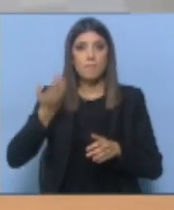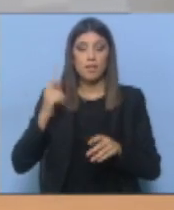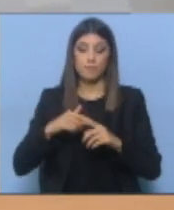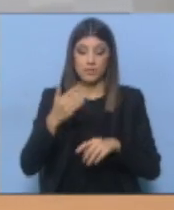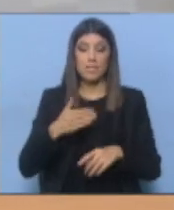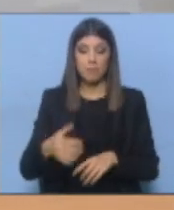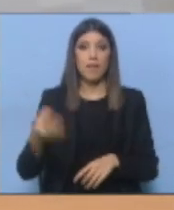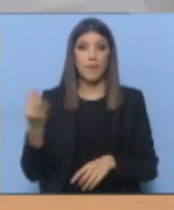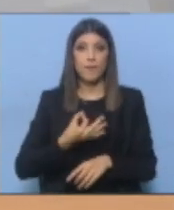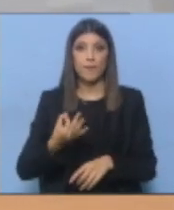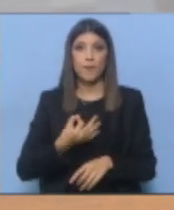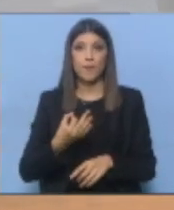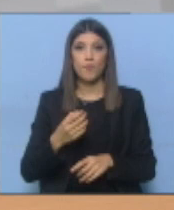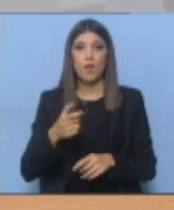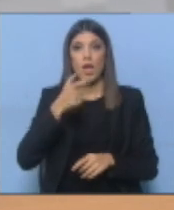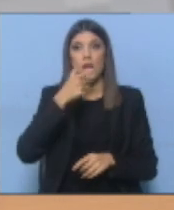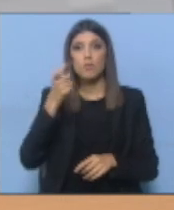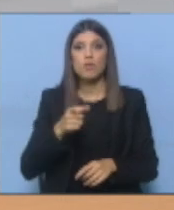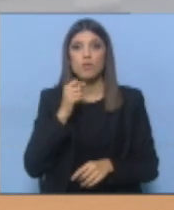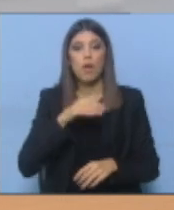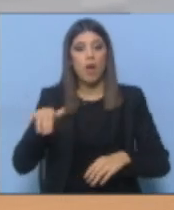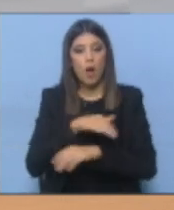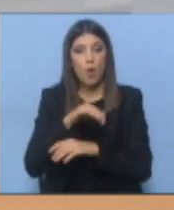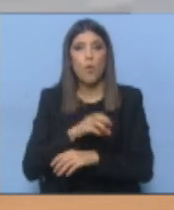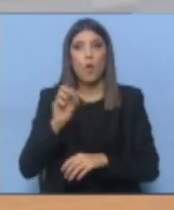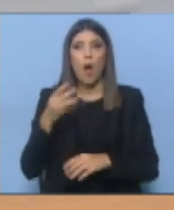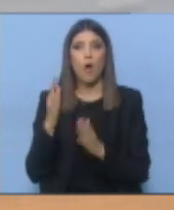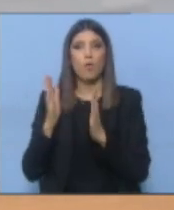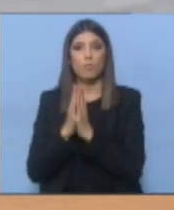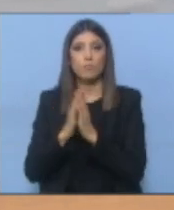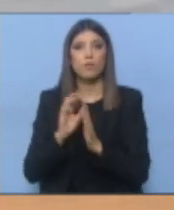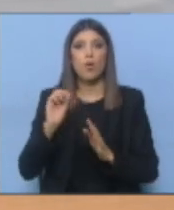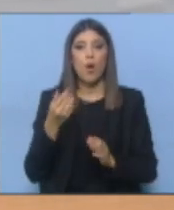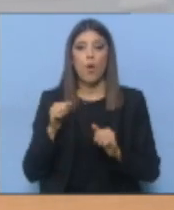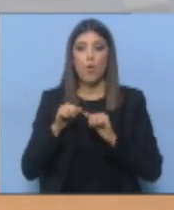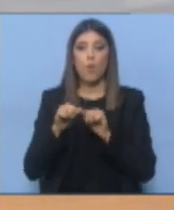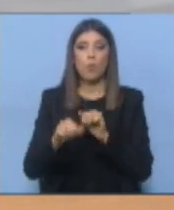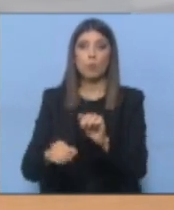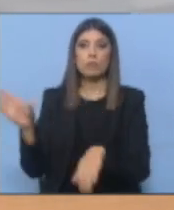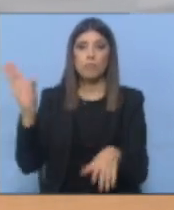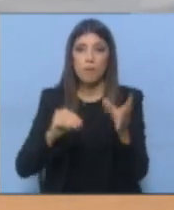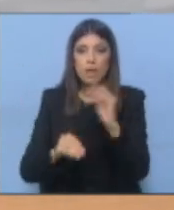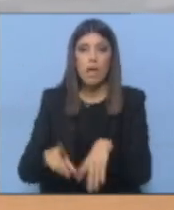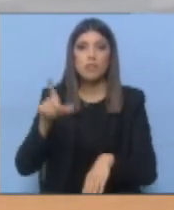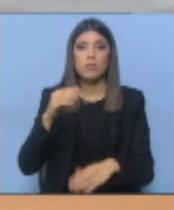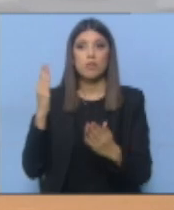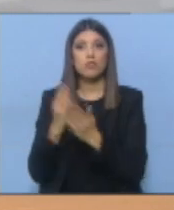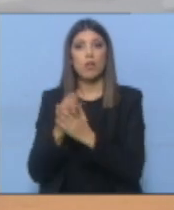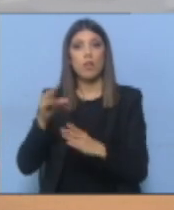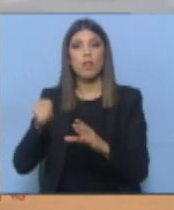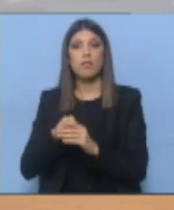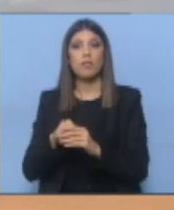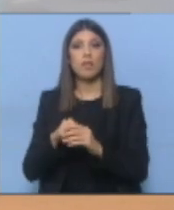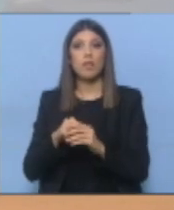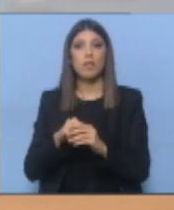poderão encontrar nas ruas, nas paróquias, nos supermercados, nas escolas, algumas iniciativas da